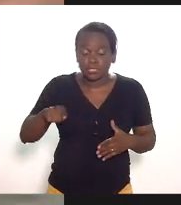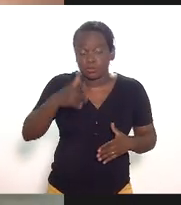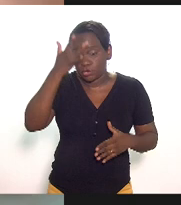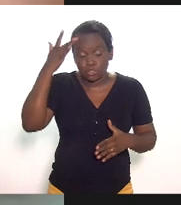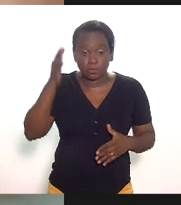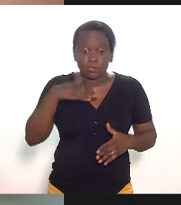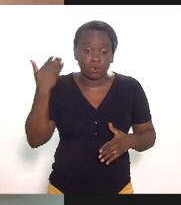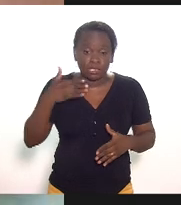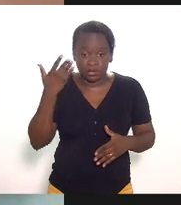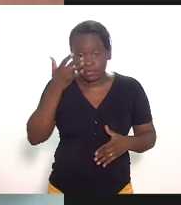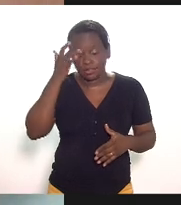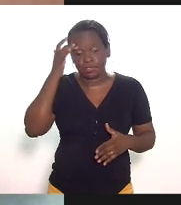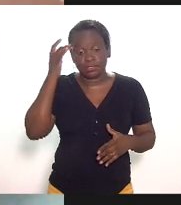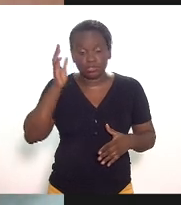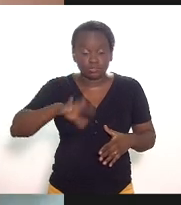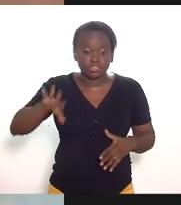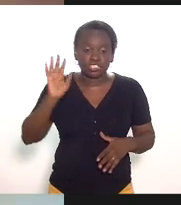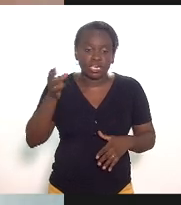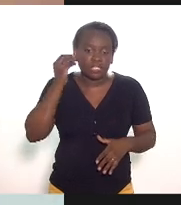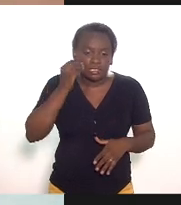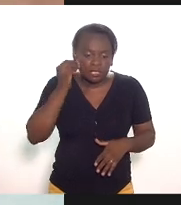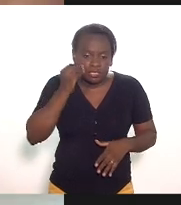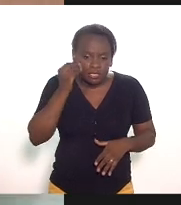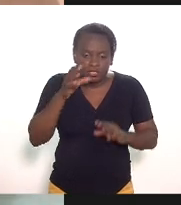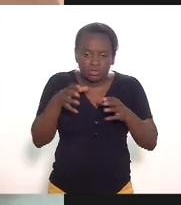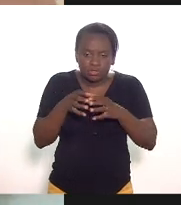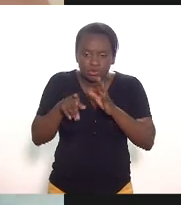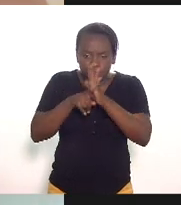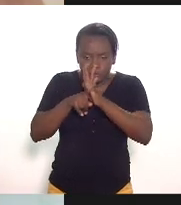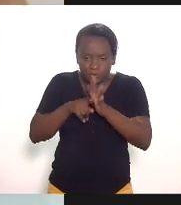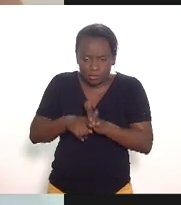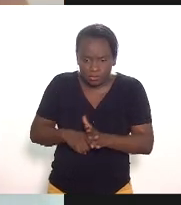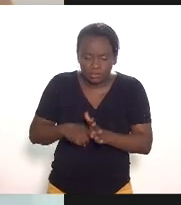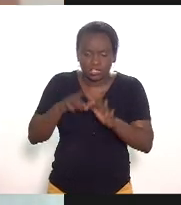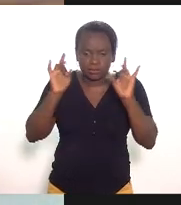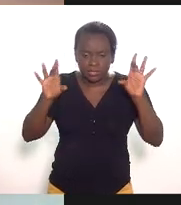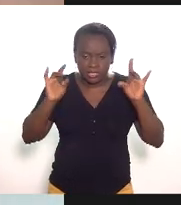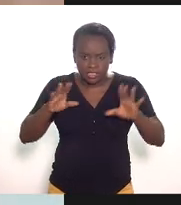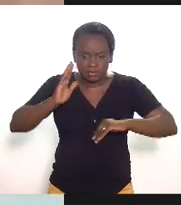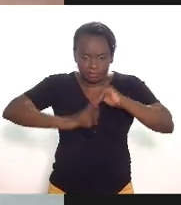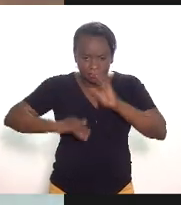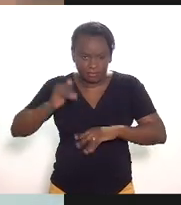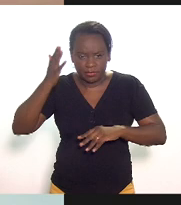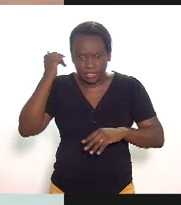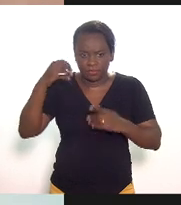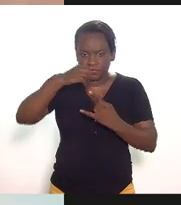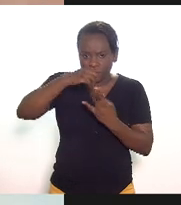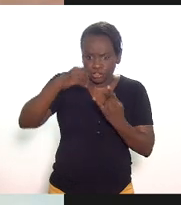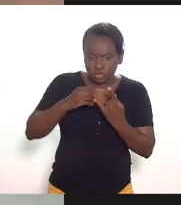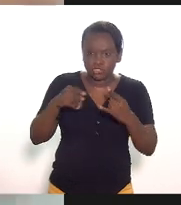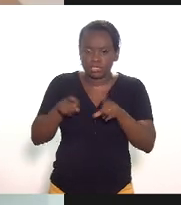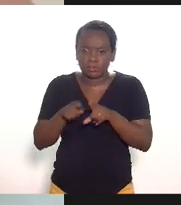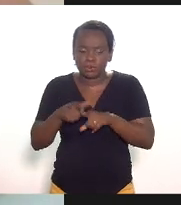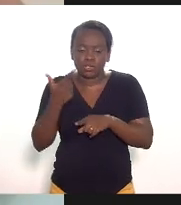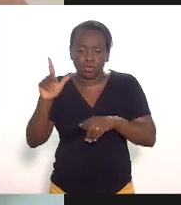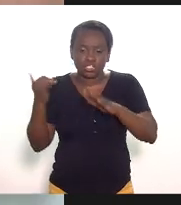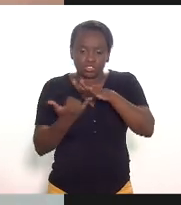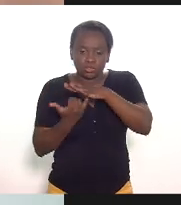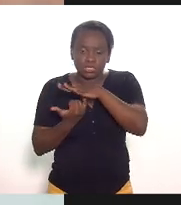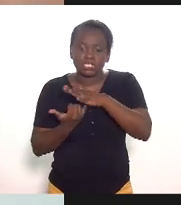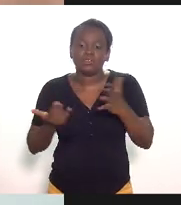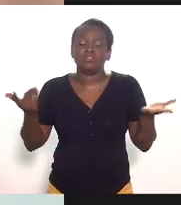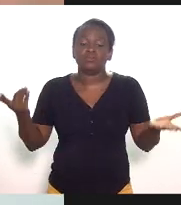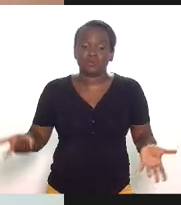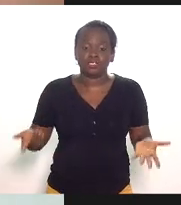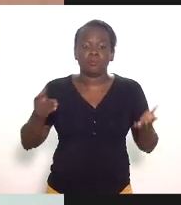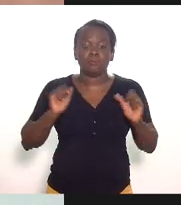acordo com os experientes, né? Fazem parte da comissão de especialistas da Fiocruz e outras instituições, dizendo que